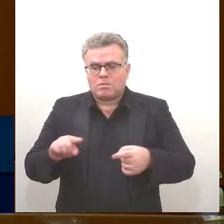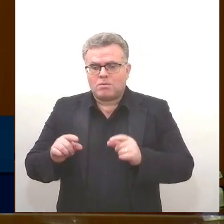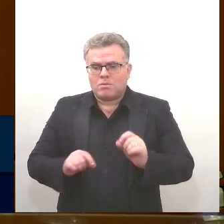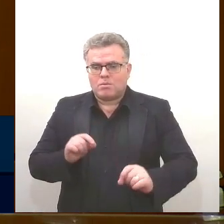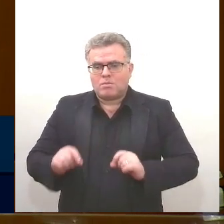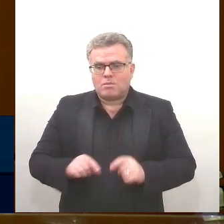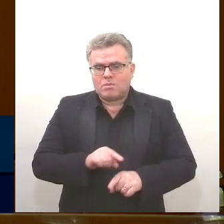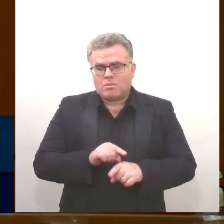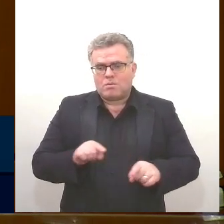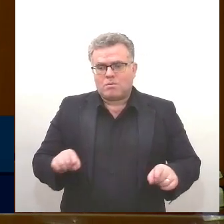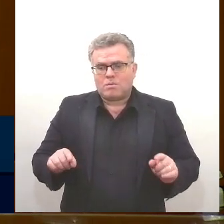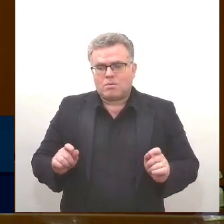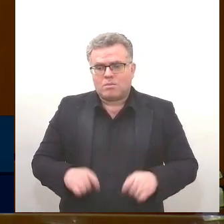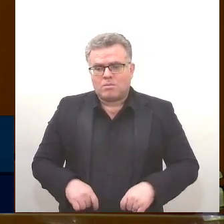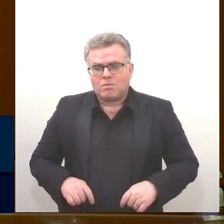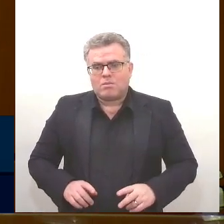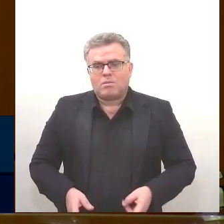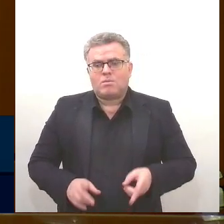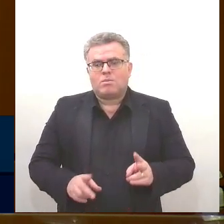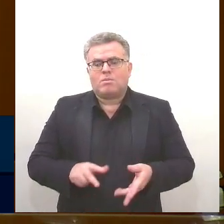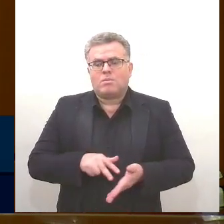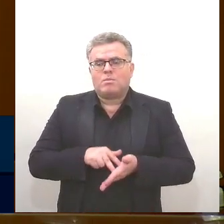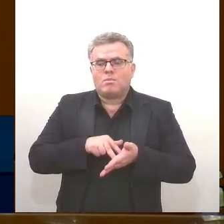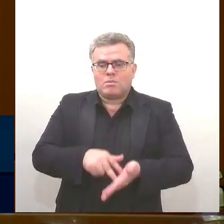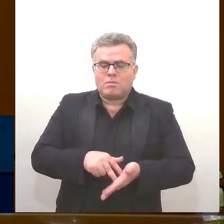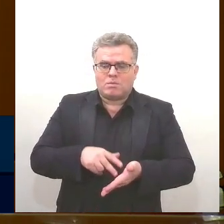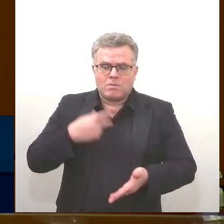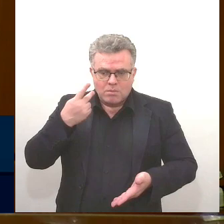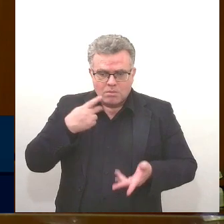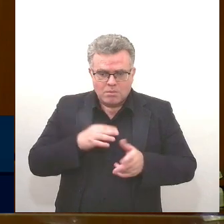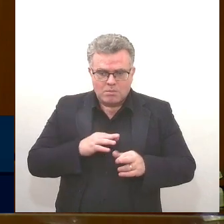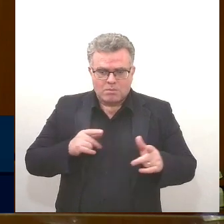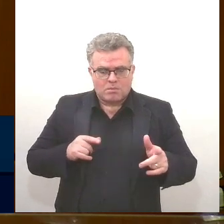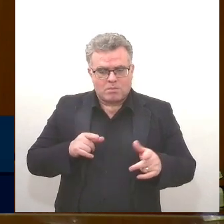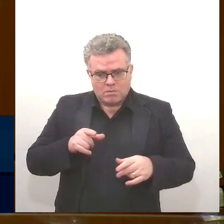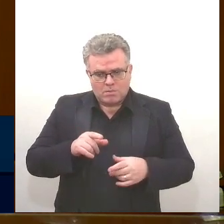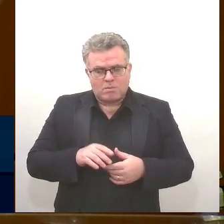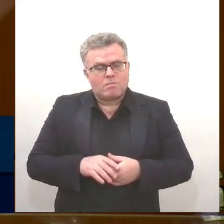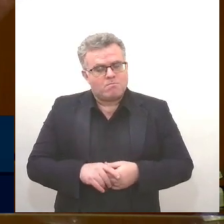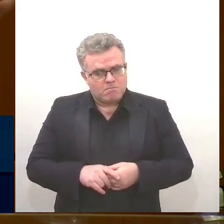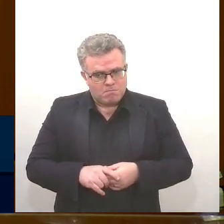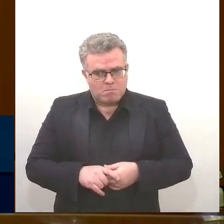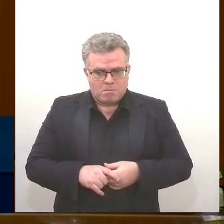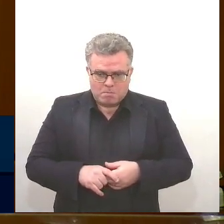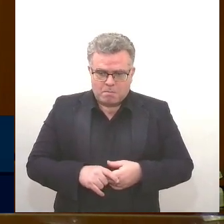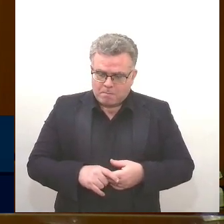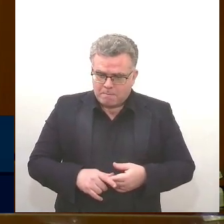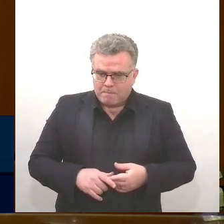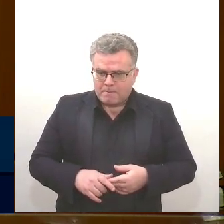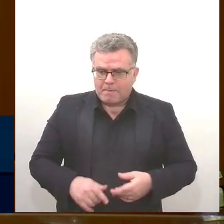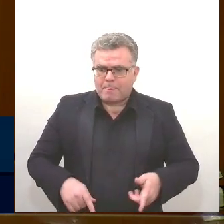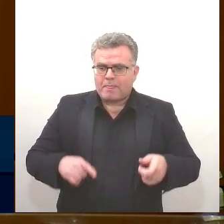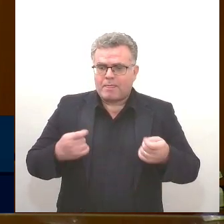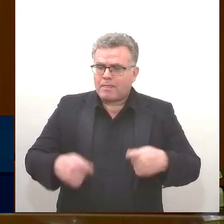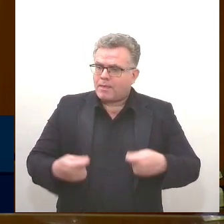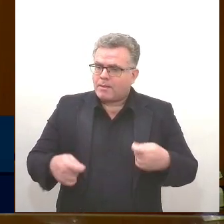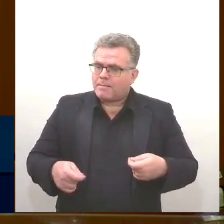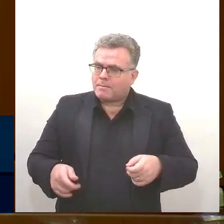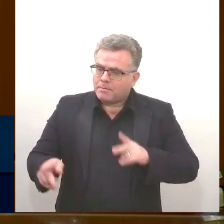TM um posicionamento político diferente deles é preciso dar um basta nesta